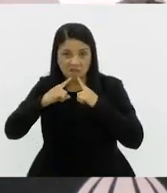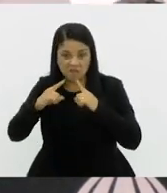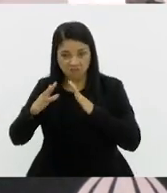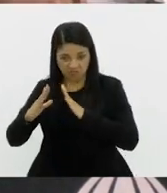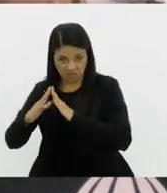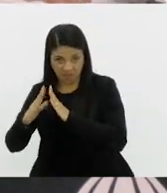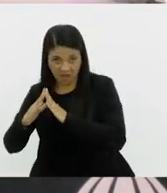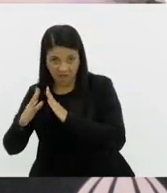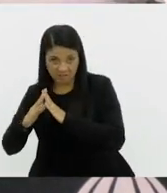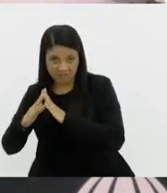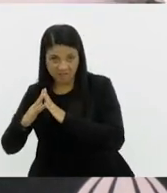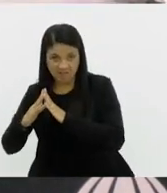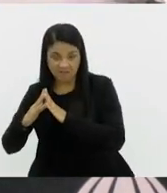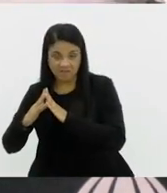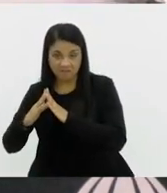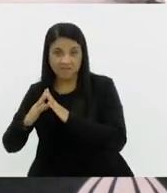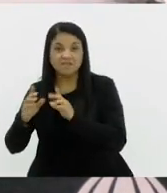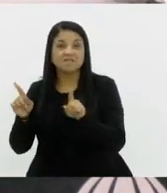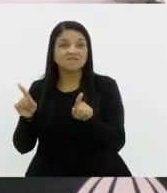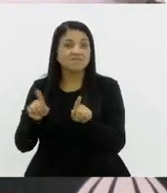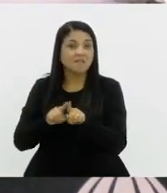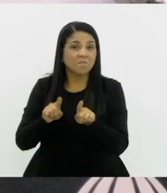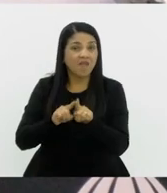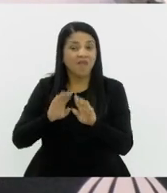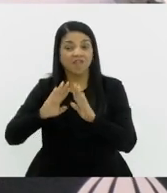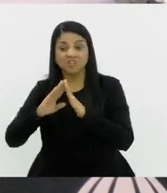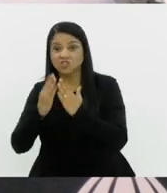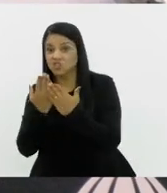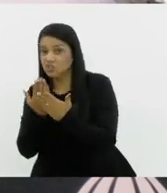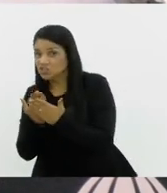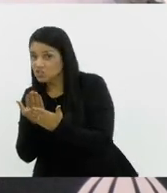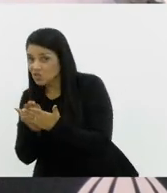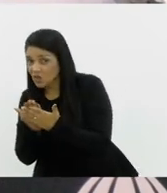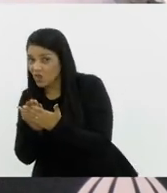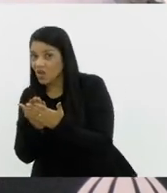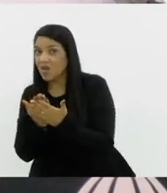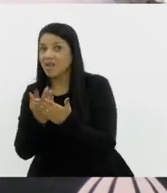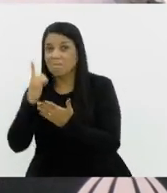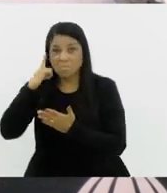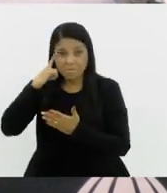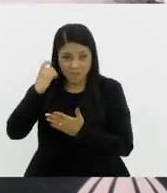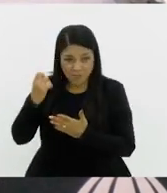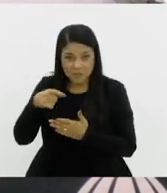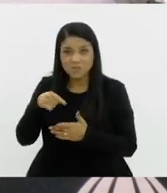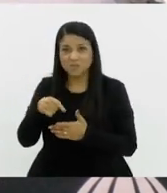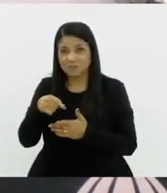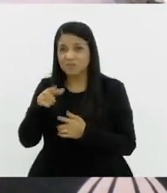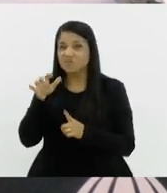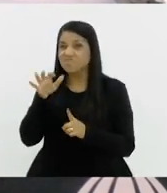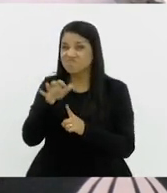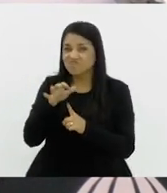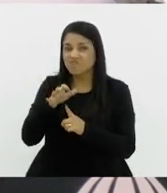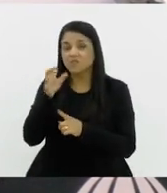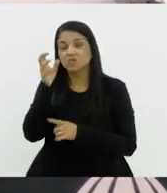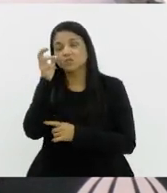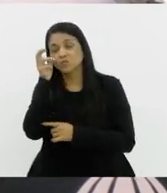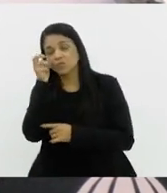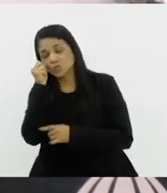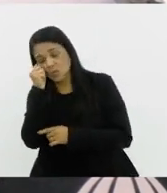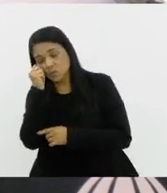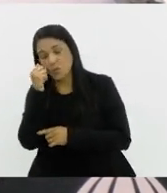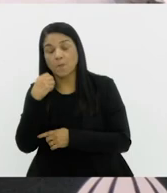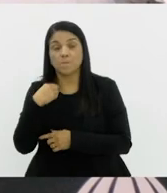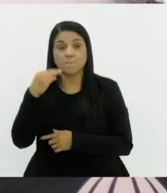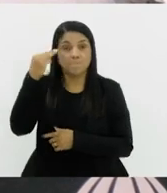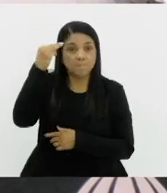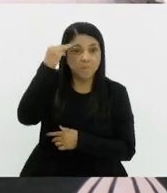residência, mas é também escola, porque, na verdade, o ruído ele interfere no sono, na